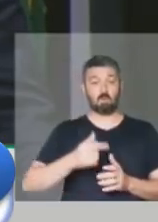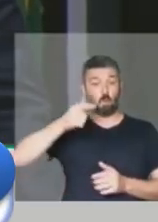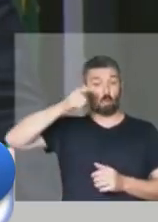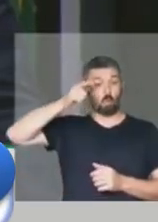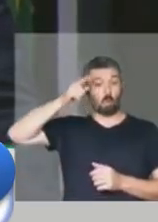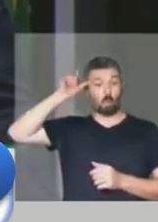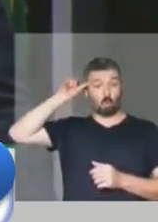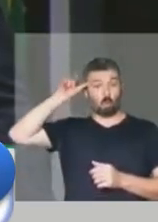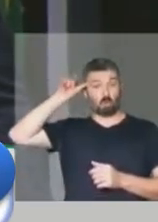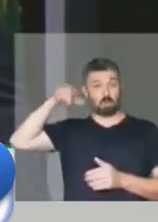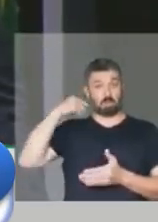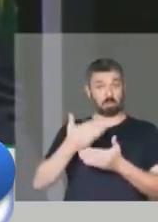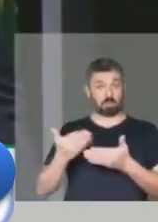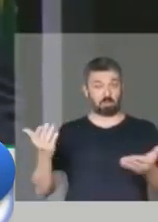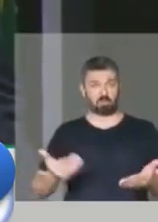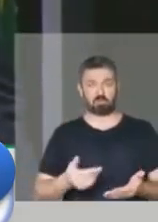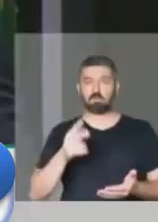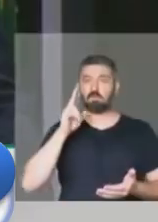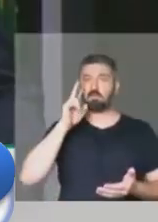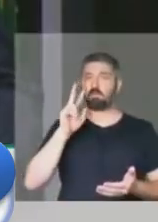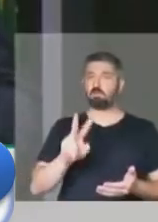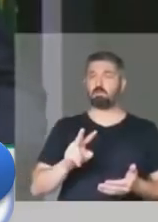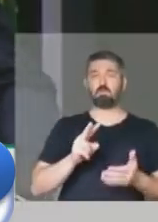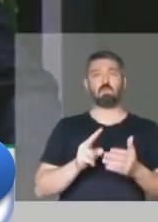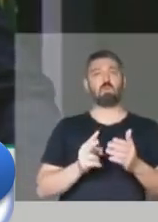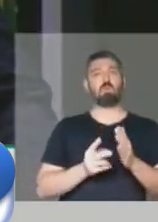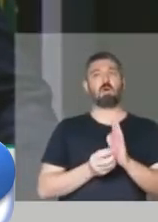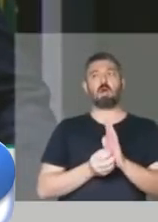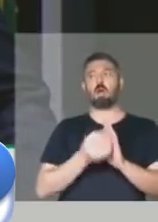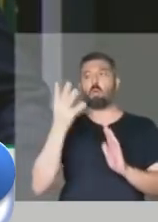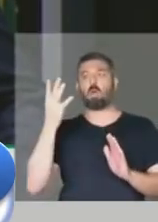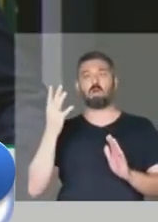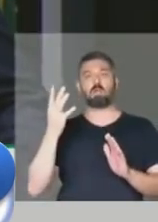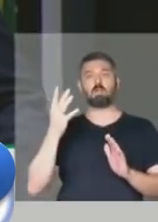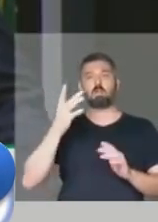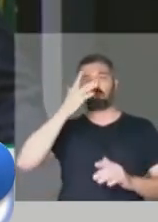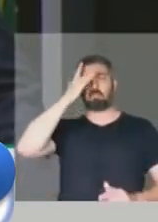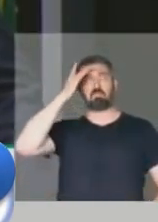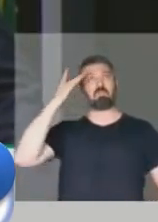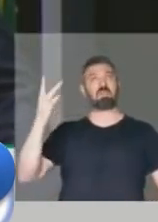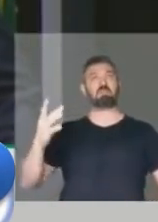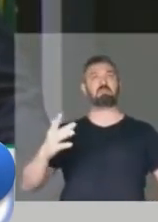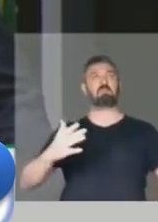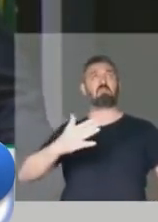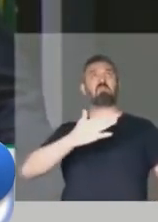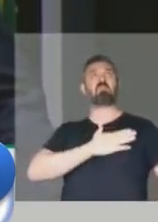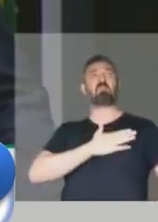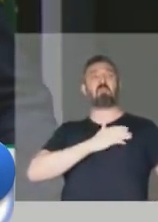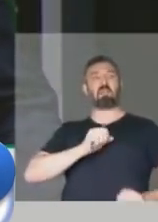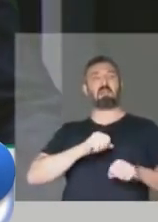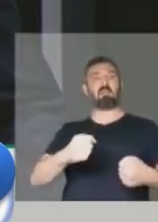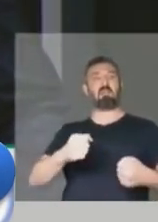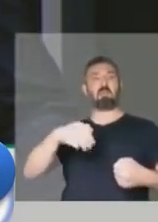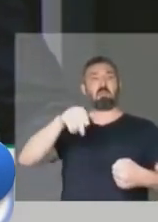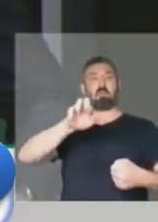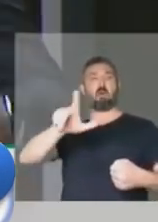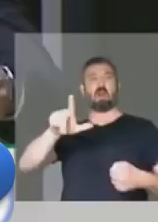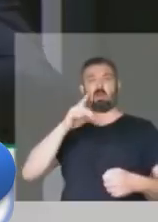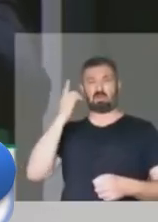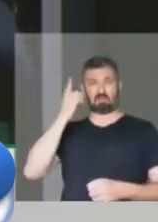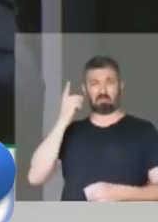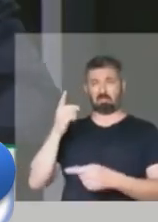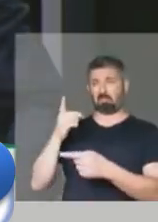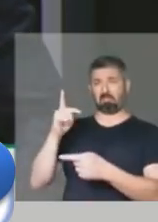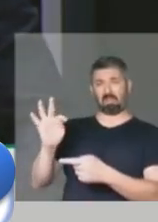ontem nós temos visto uma quantidade de paladinos da moralidade, de deputados do